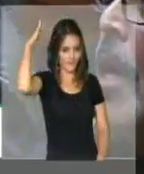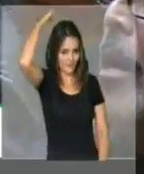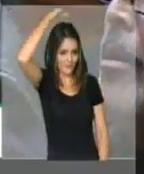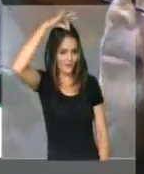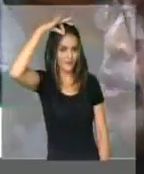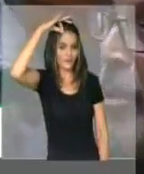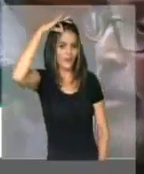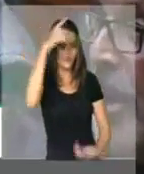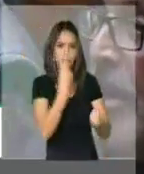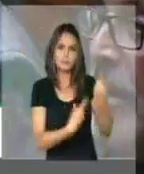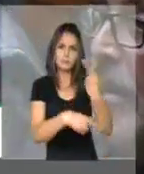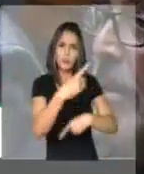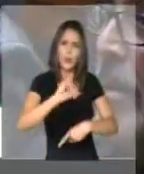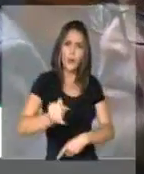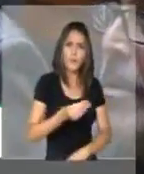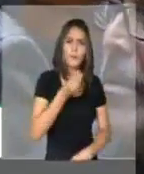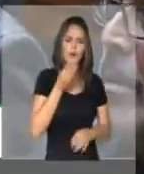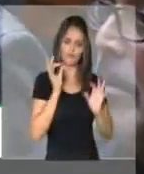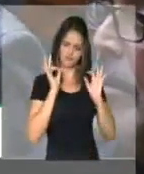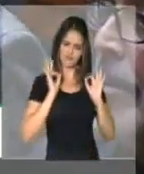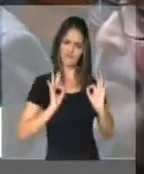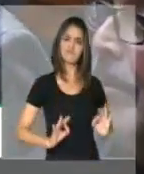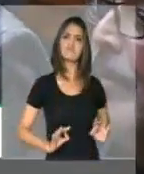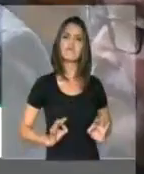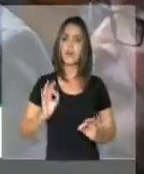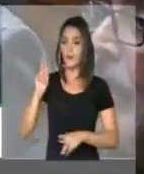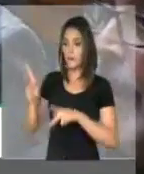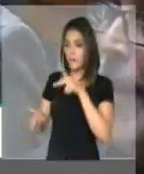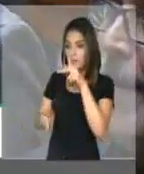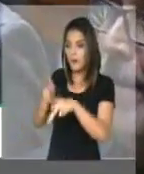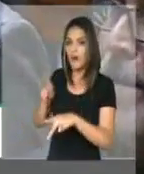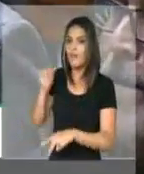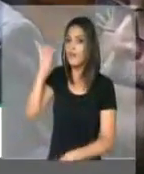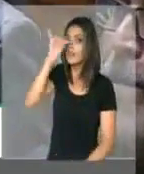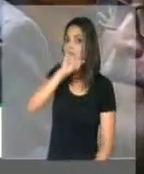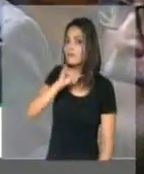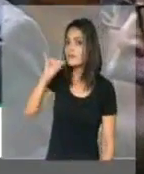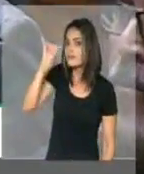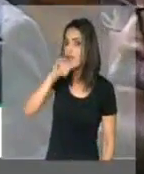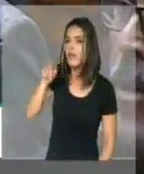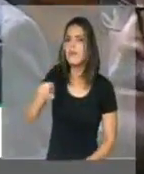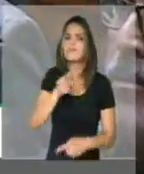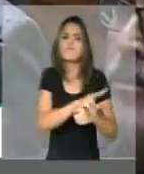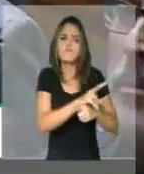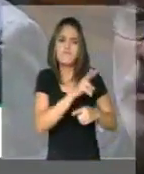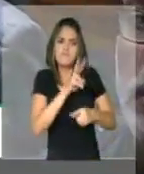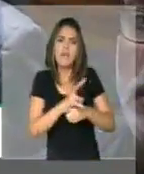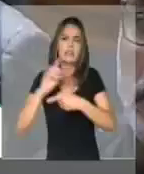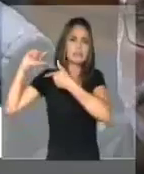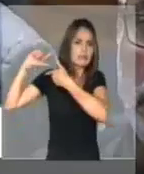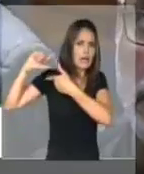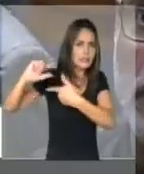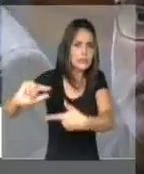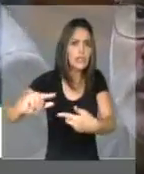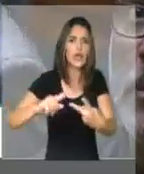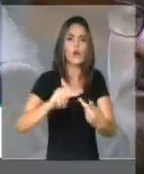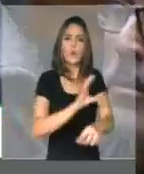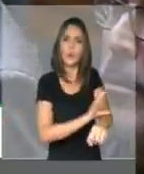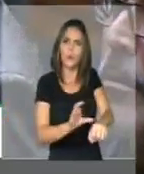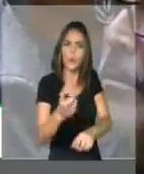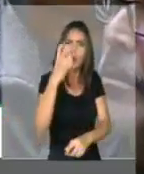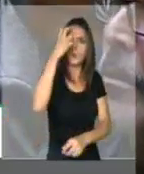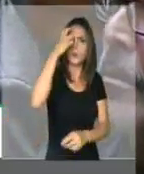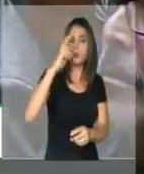de oportunidade, de dignidade. Um povo, senhor presidente, que preservou tradições, culturas e valores